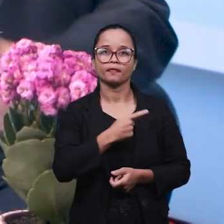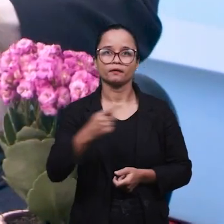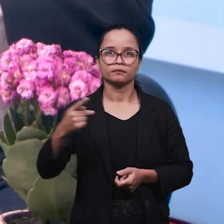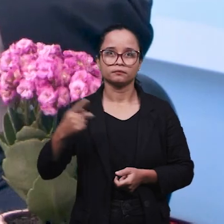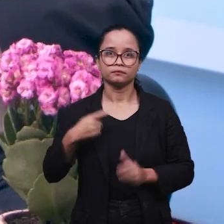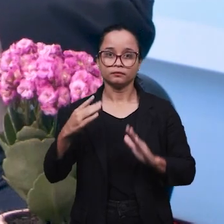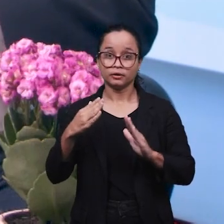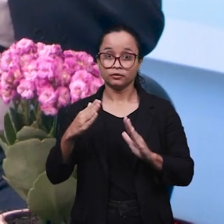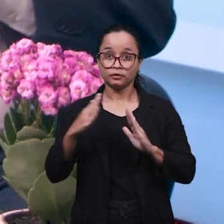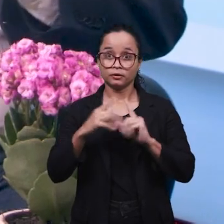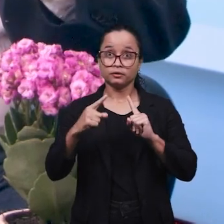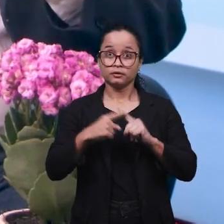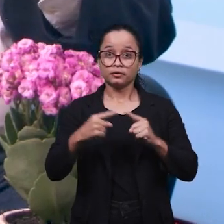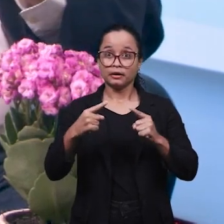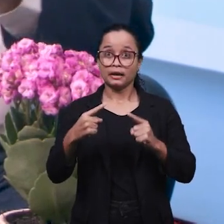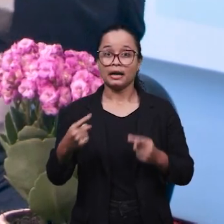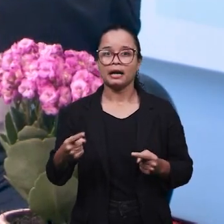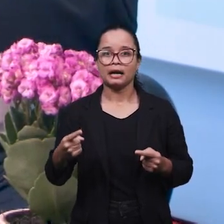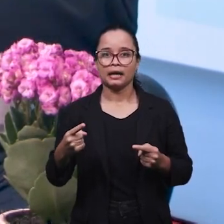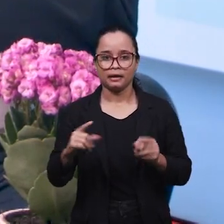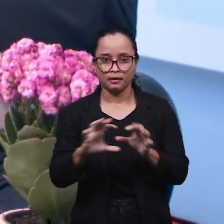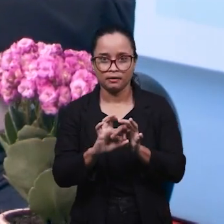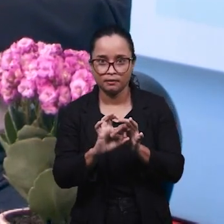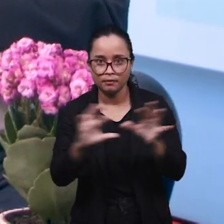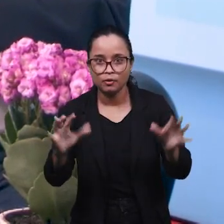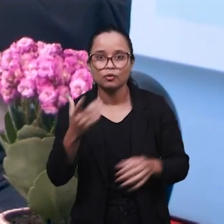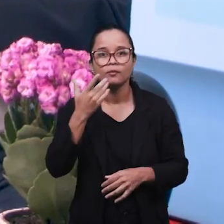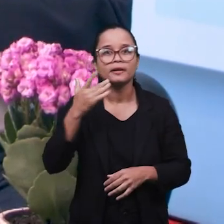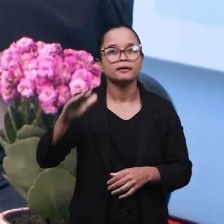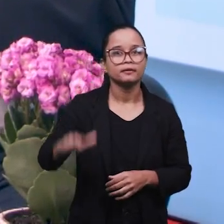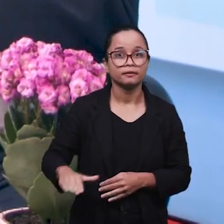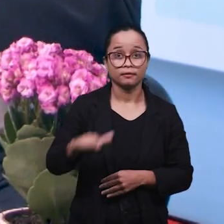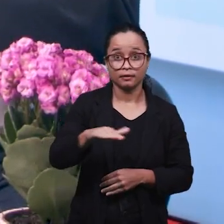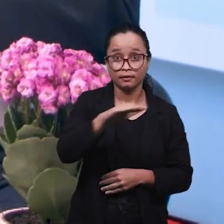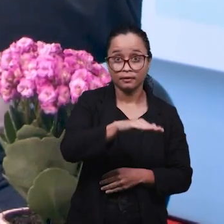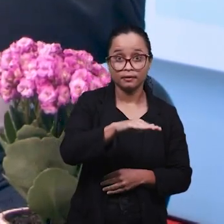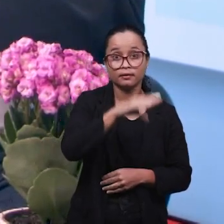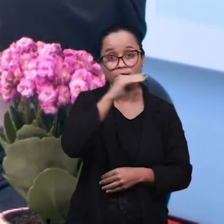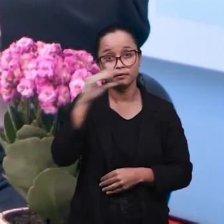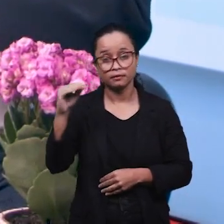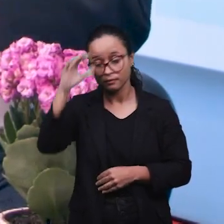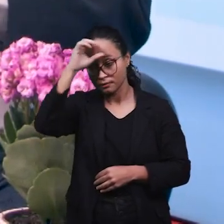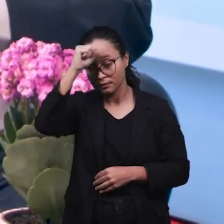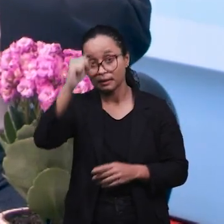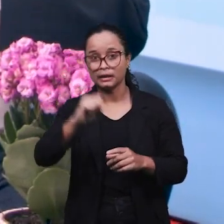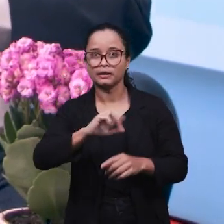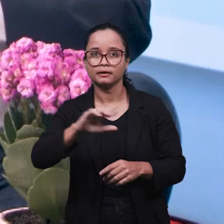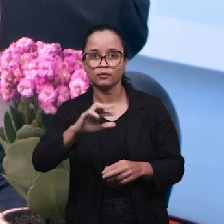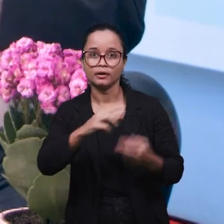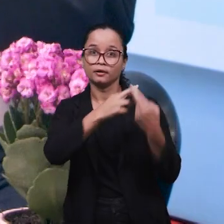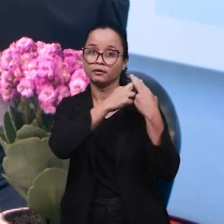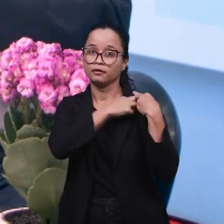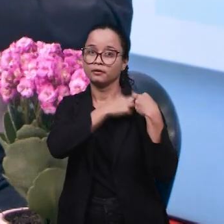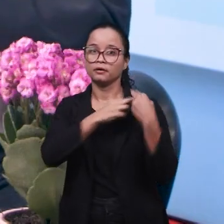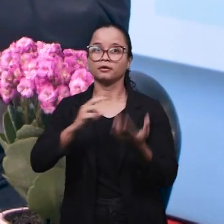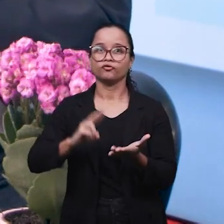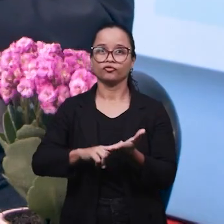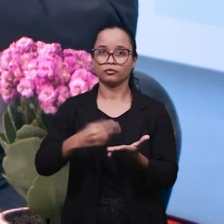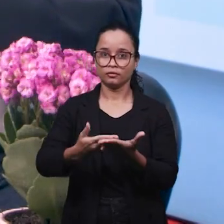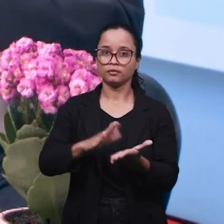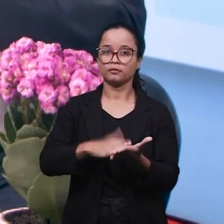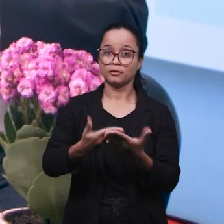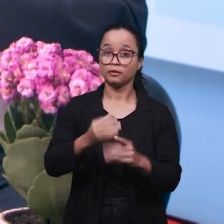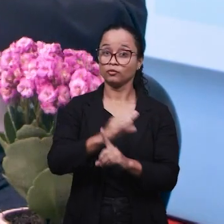da igreja abriu para os intermediários e adolescentes aprenderem. Não para eles terem uma responsabilidade de interpretar um